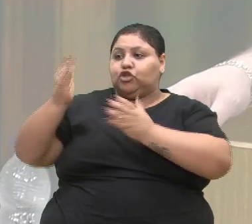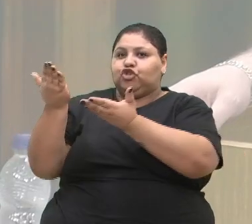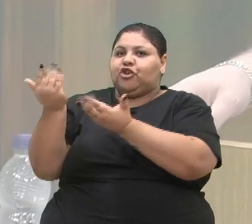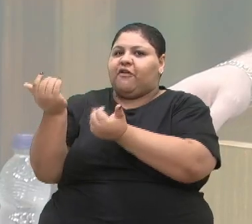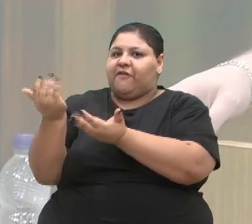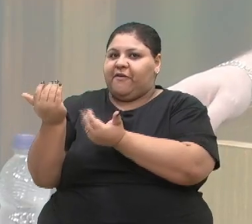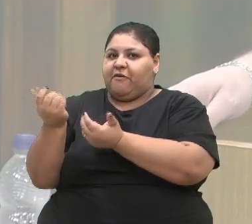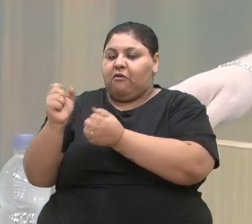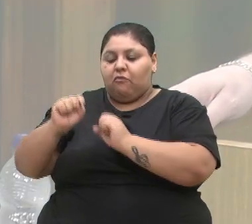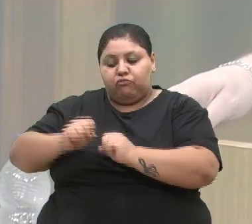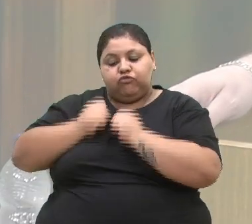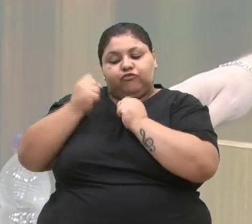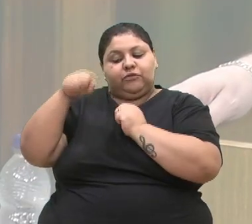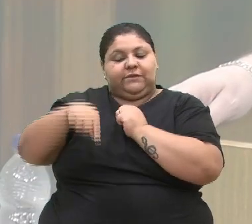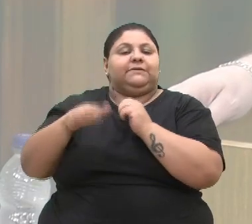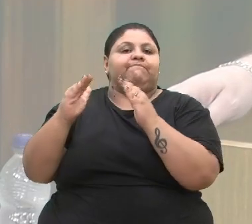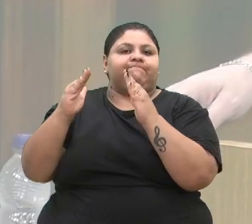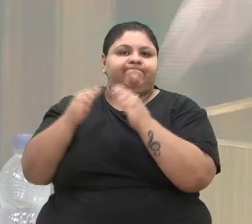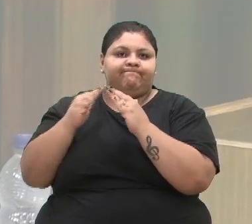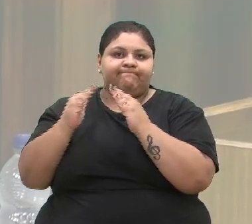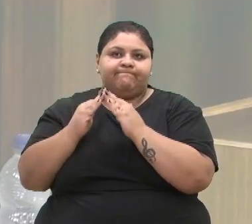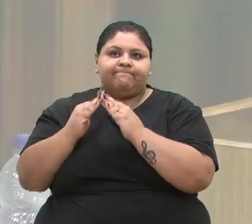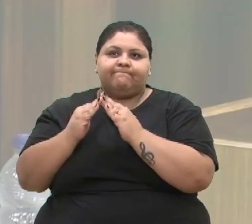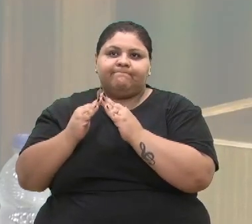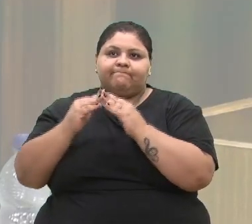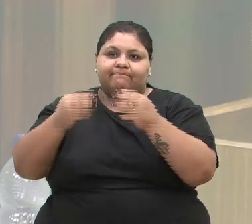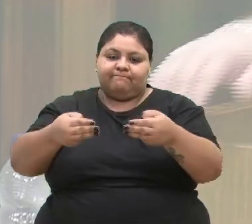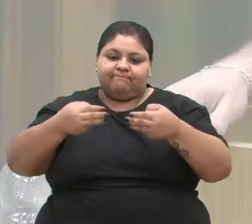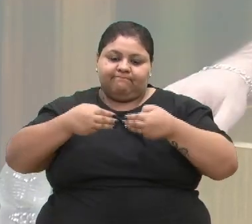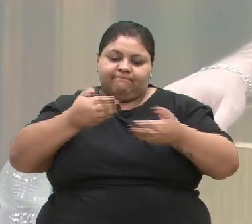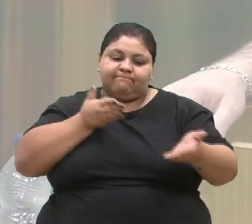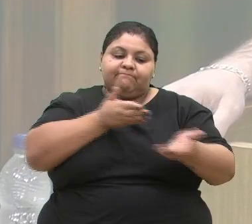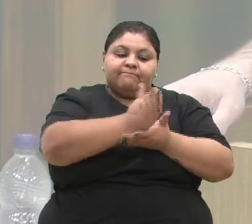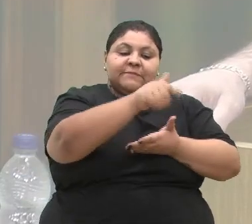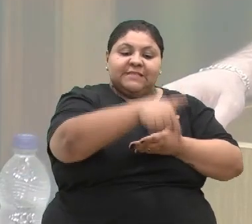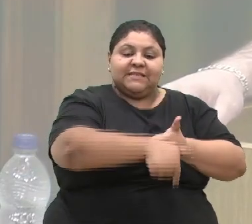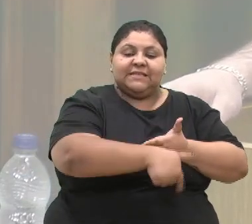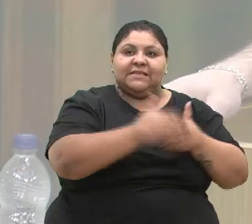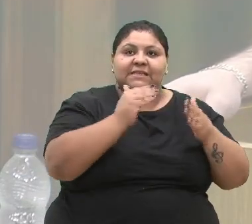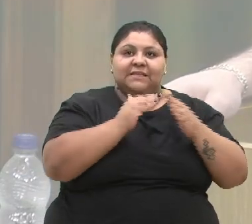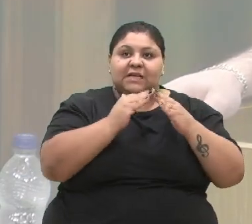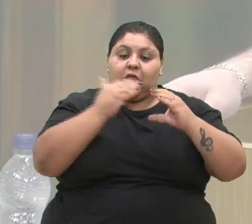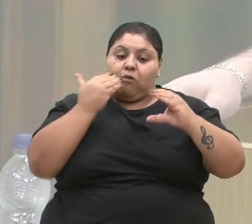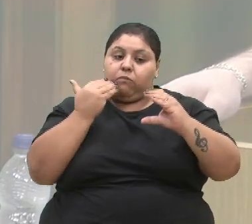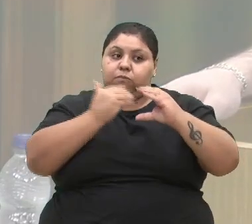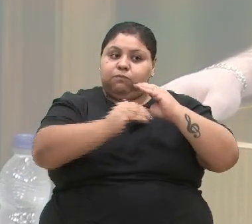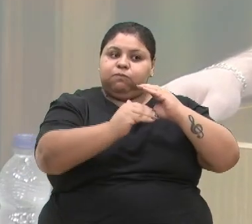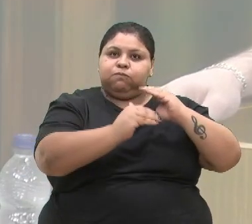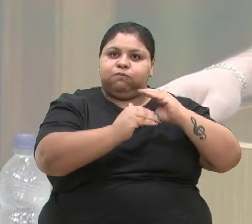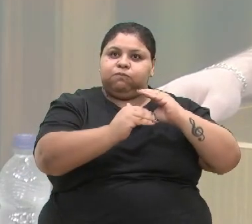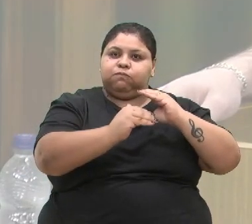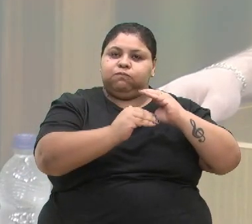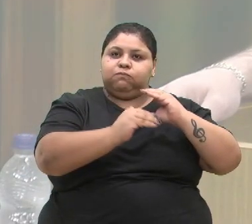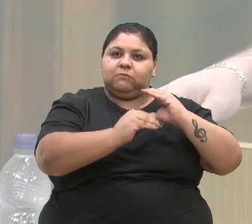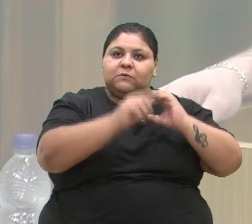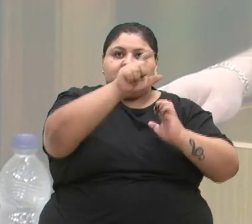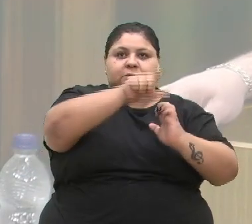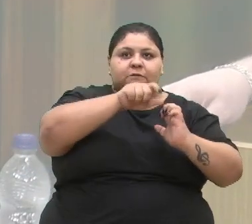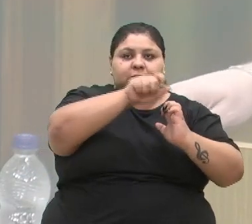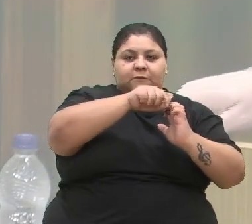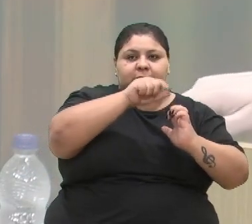o esforço desta casa, a moção aprovada nesta casa, que foi encaminhada para a empresa Takeda